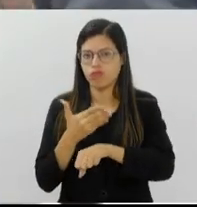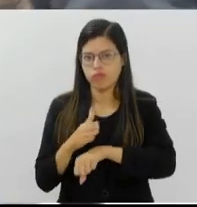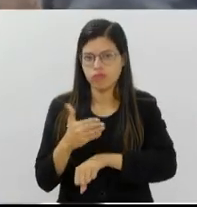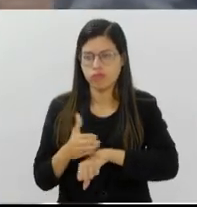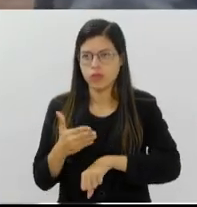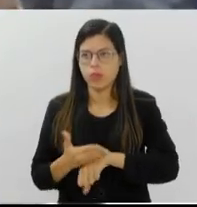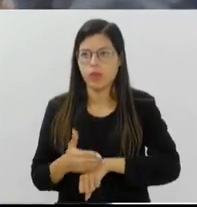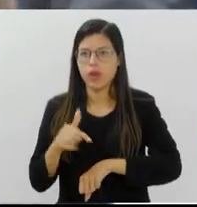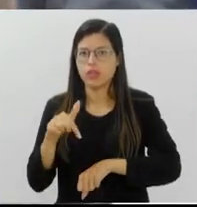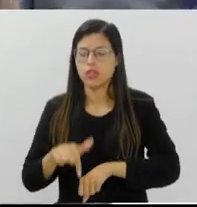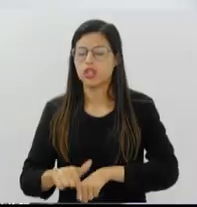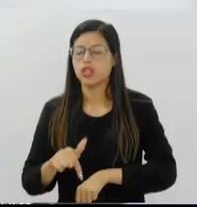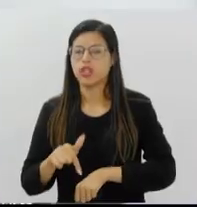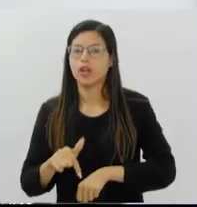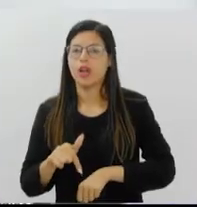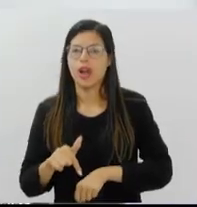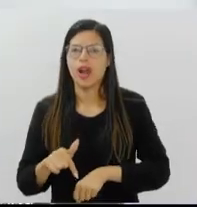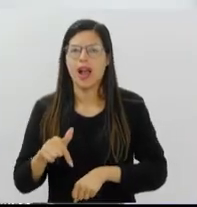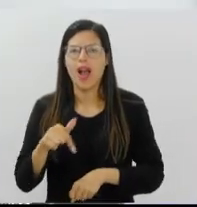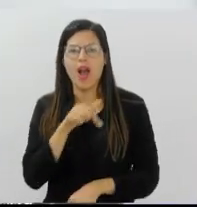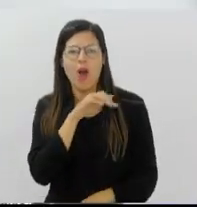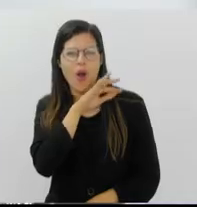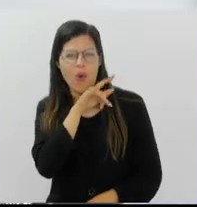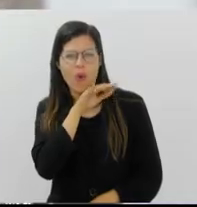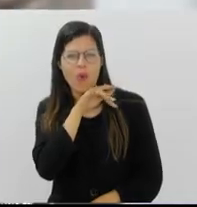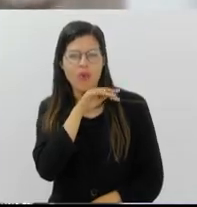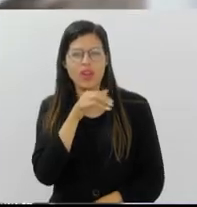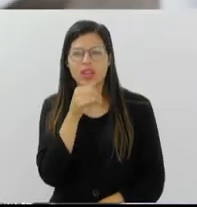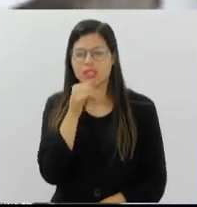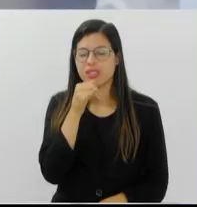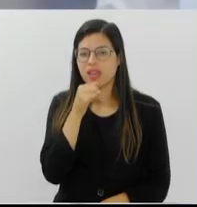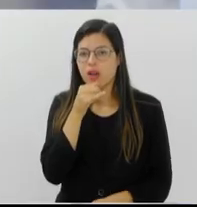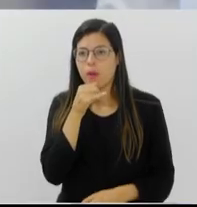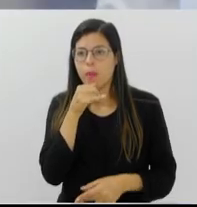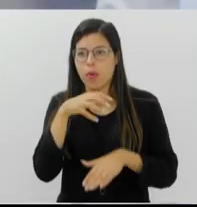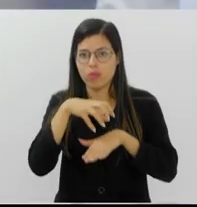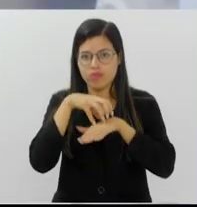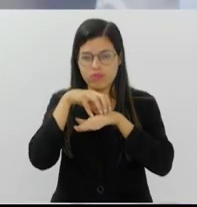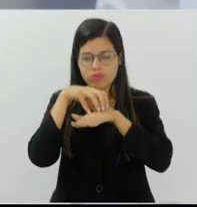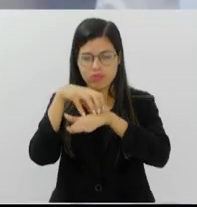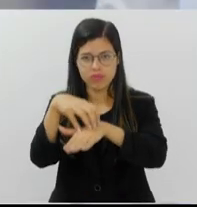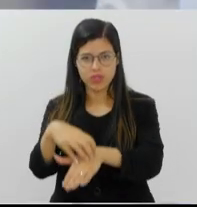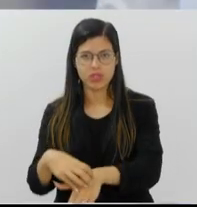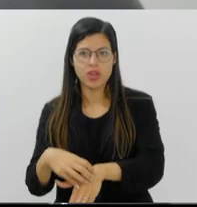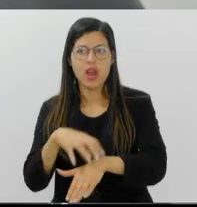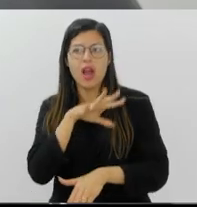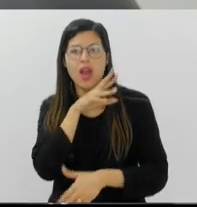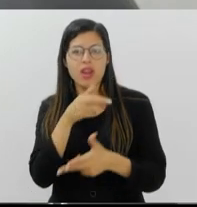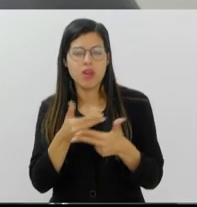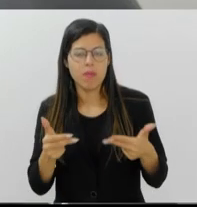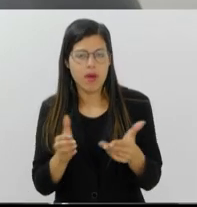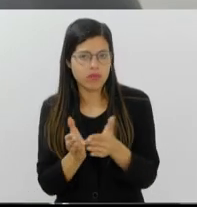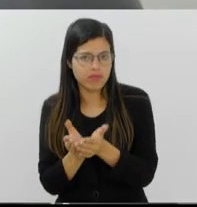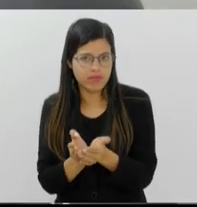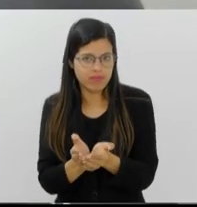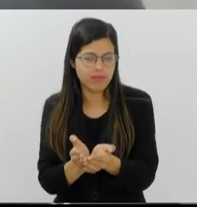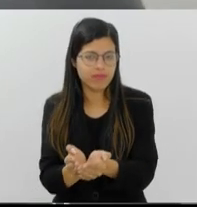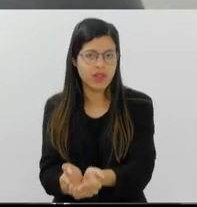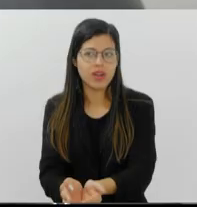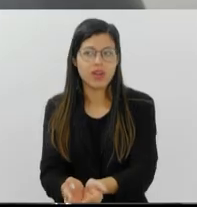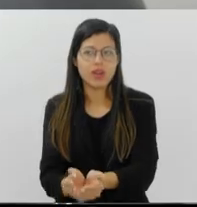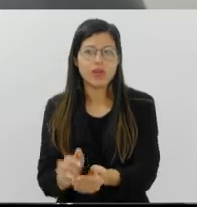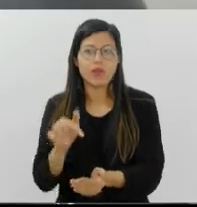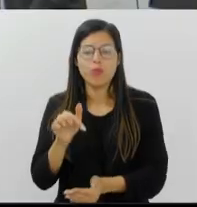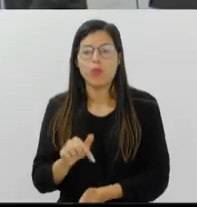bichos a tratamento cruel, como transportar animais vivos no transporte marítimo e ou fluvial, com a finalidade de abate